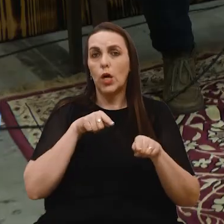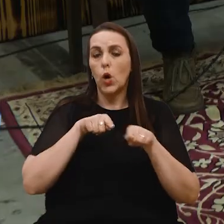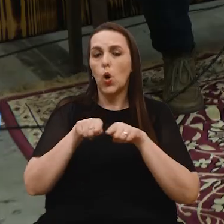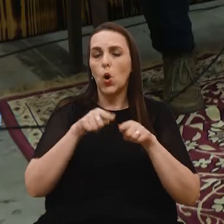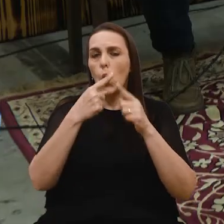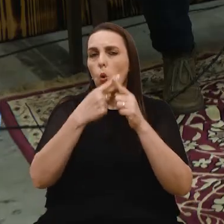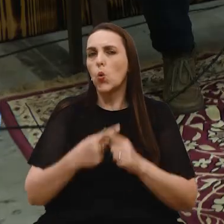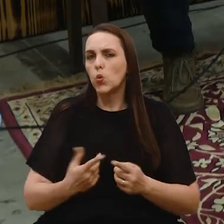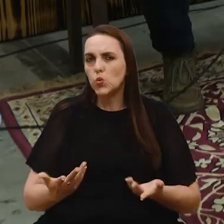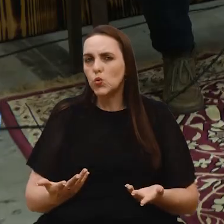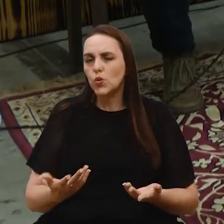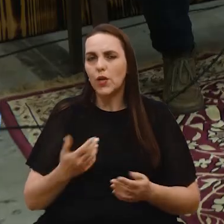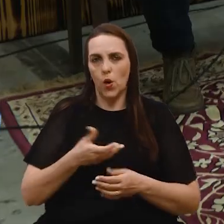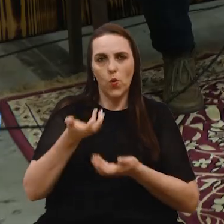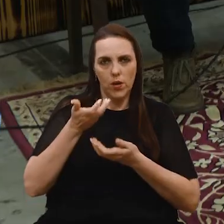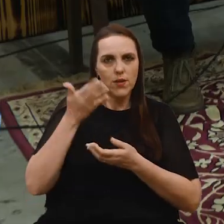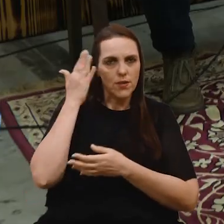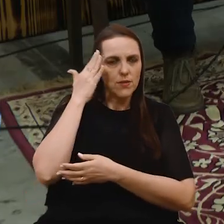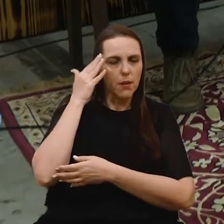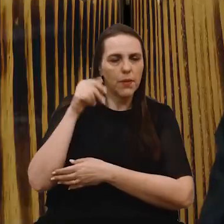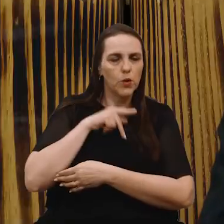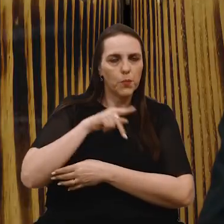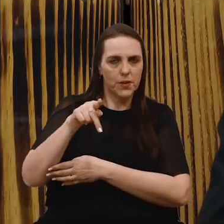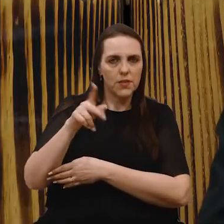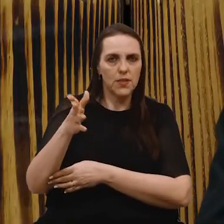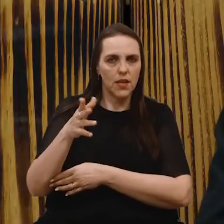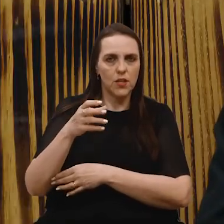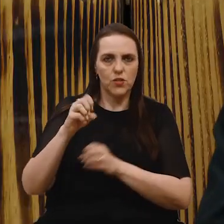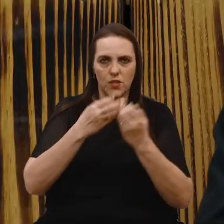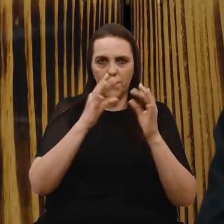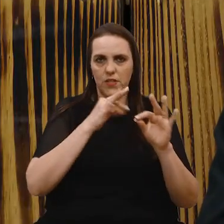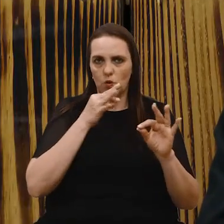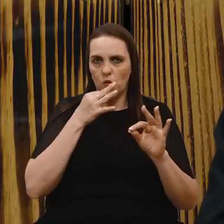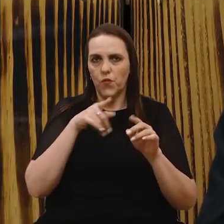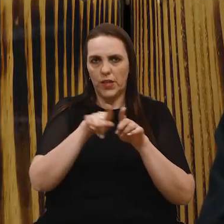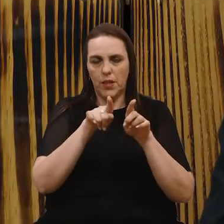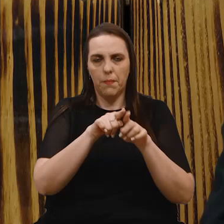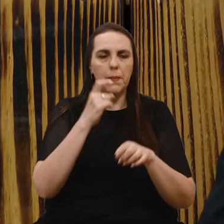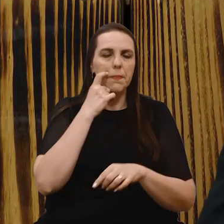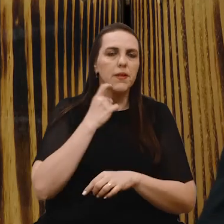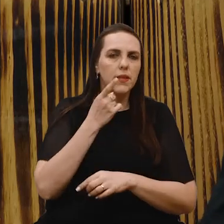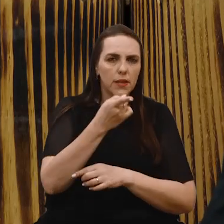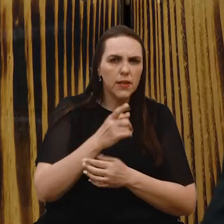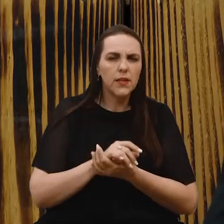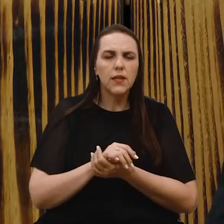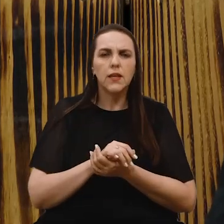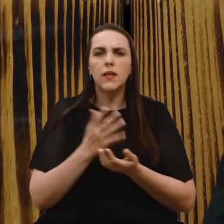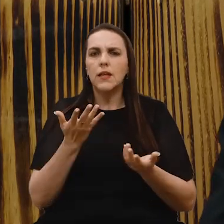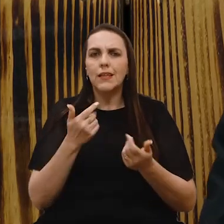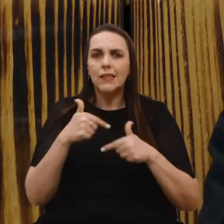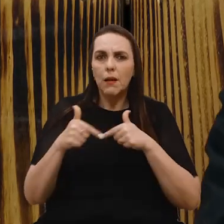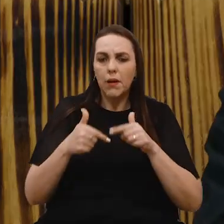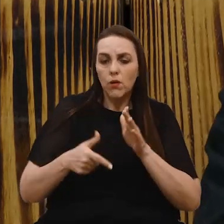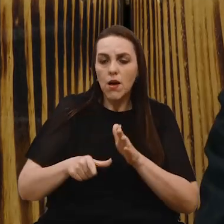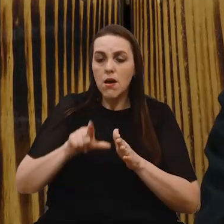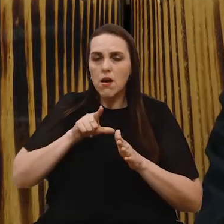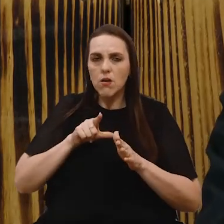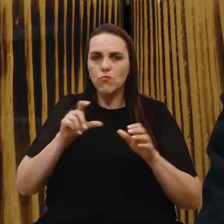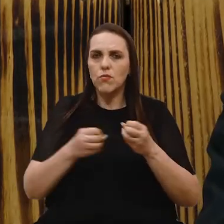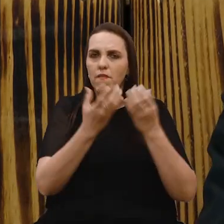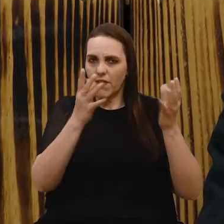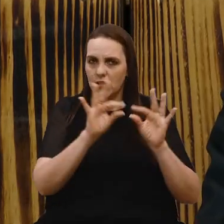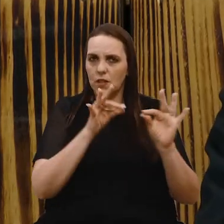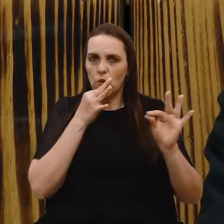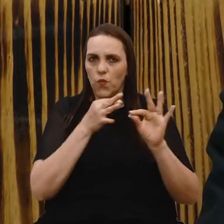concursos. Eu gostaria de ouvir do presidente Bertotto e depois do presidente Petrini também esse trabalho prévio de Festa